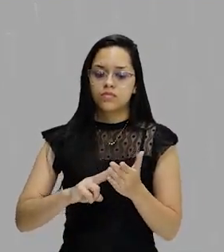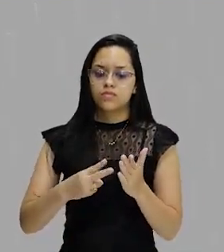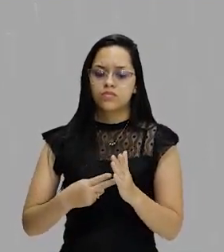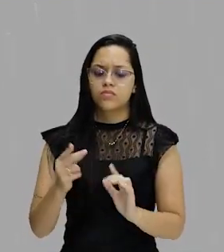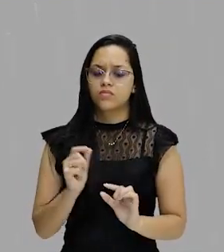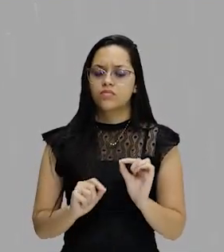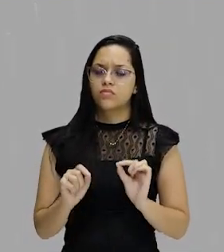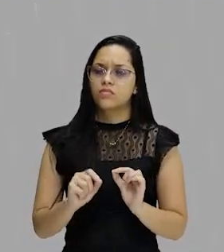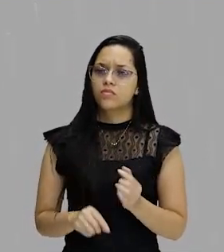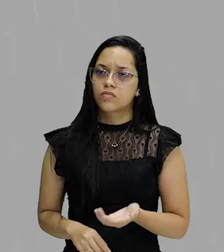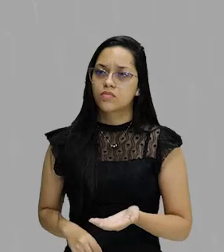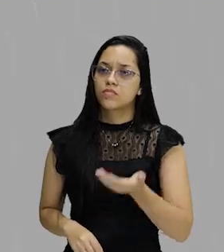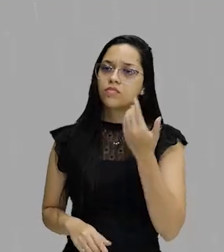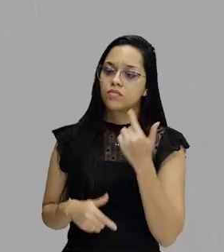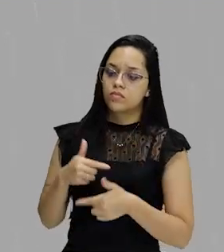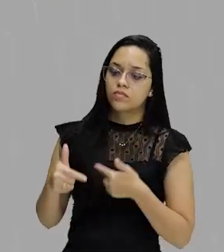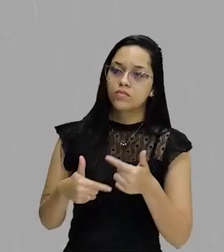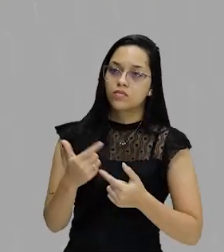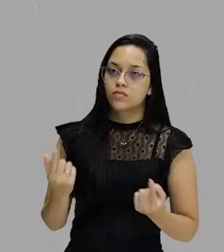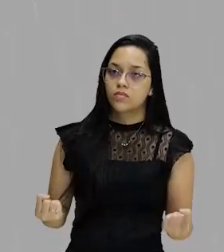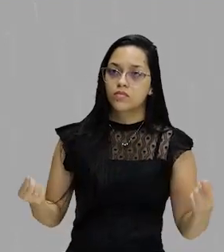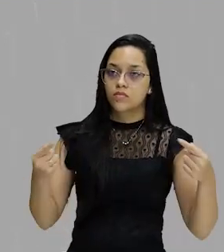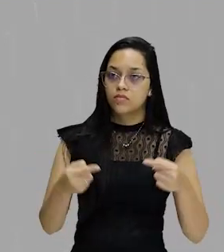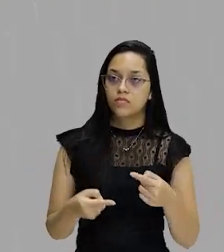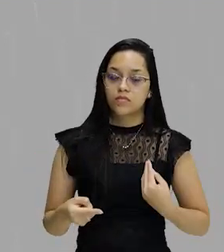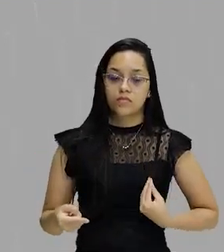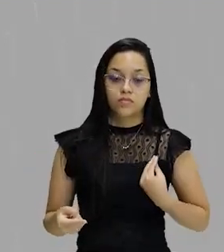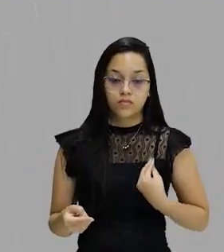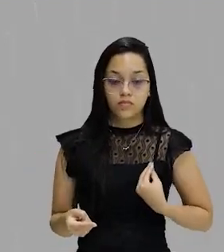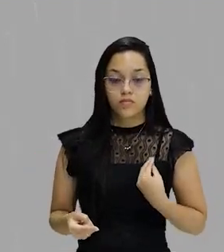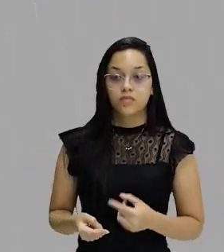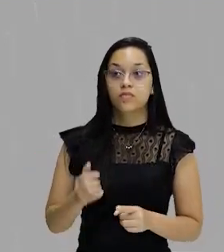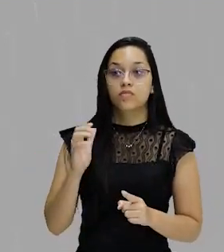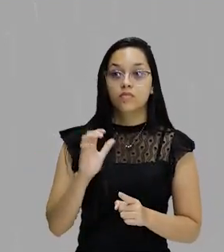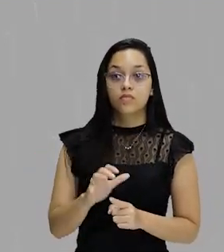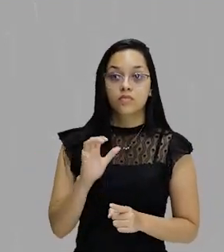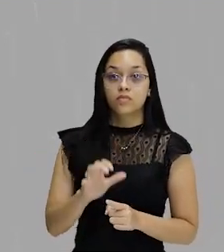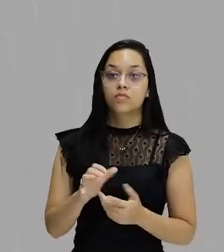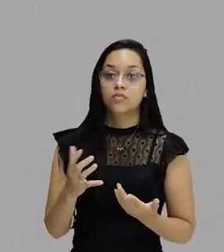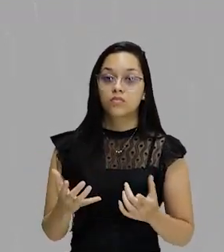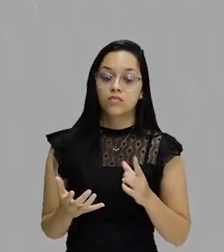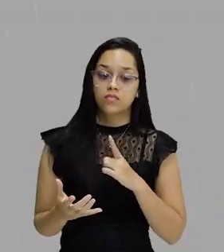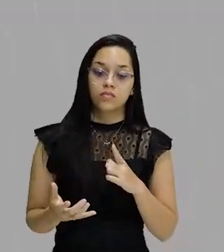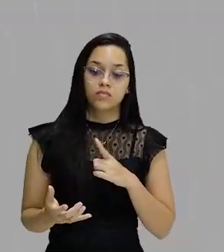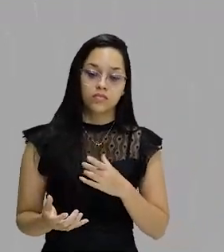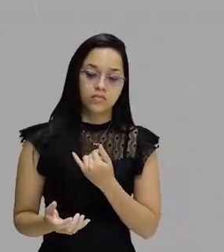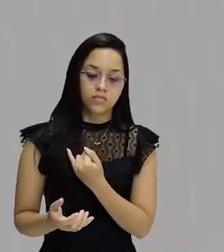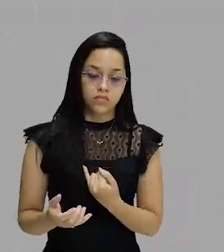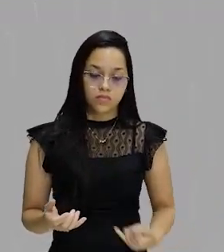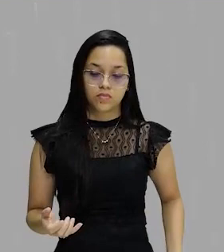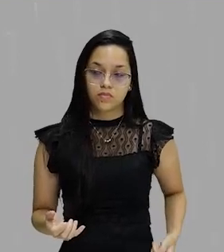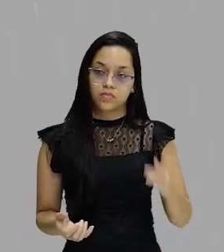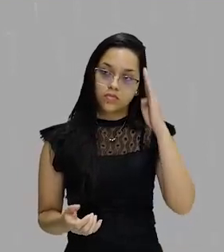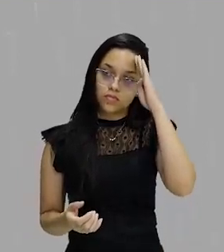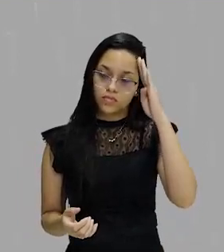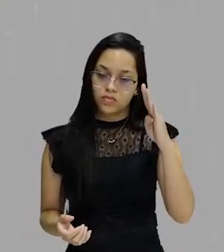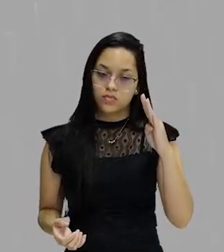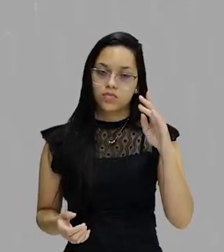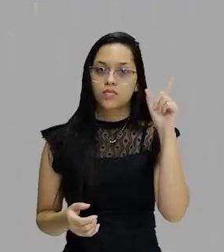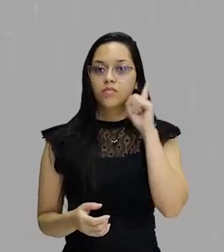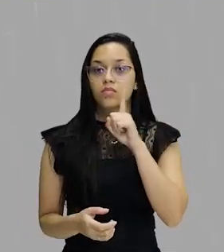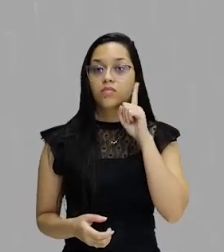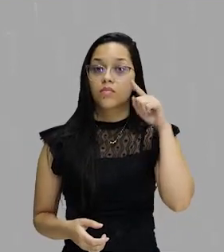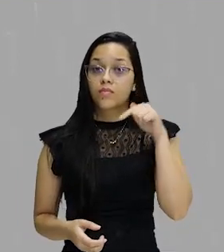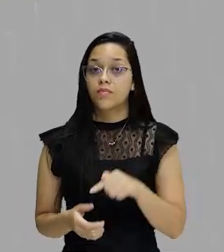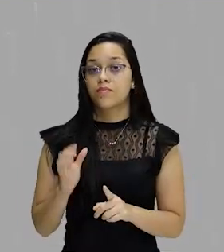o quê? Vamos lutar contra a presença de uma influência, né, imperialista, principalmente norte-americana no